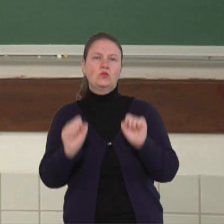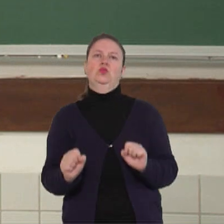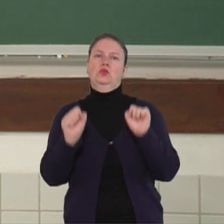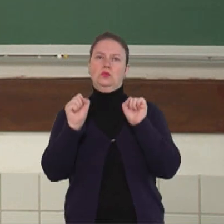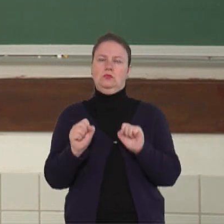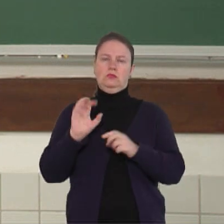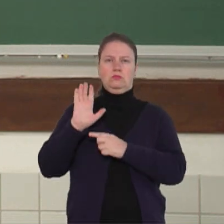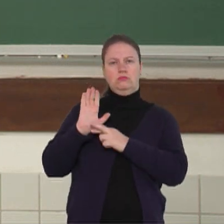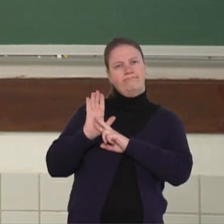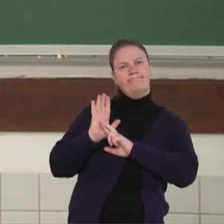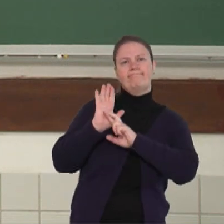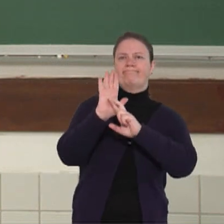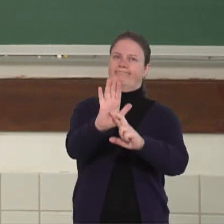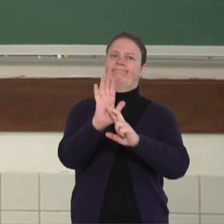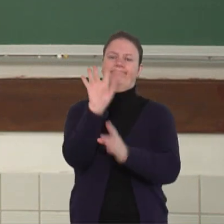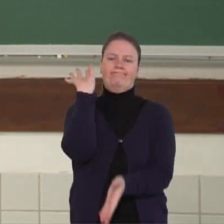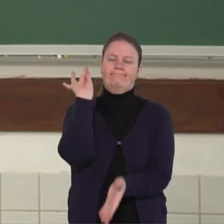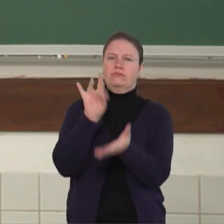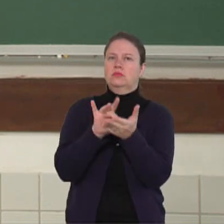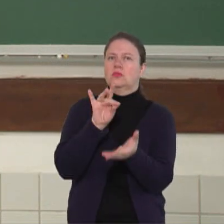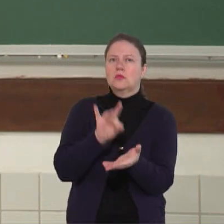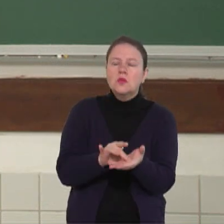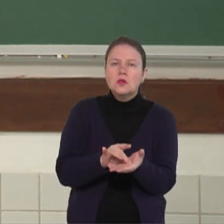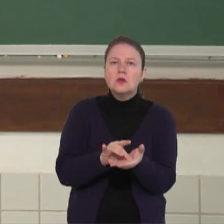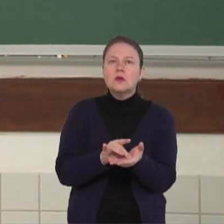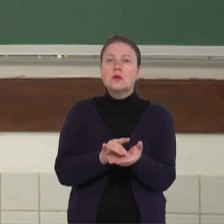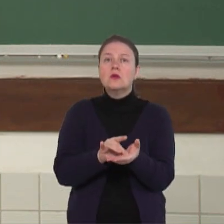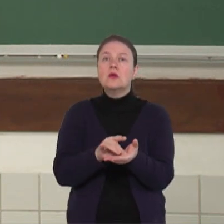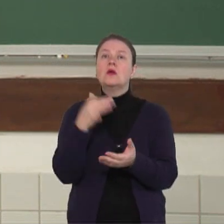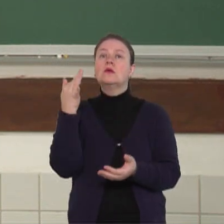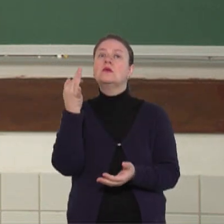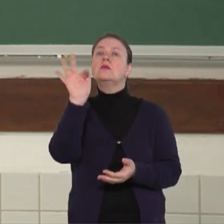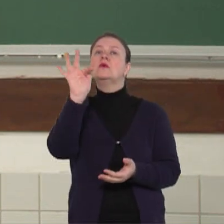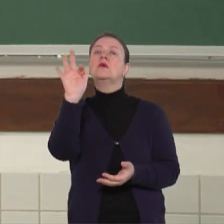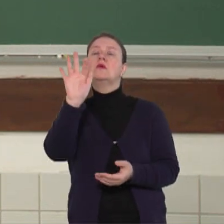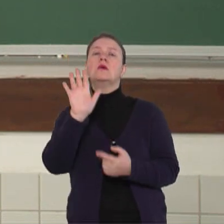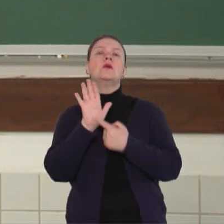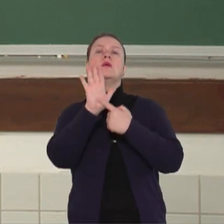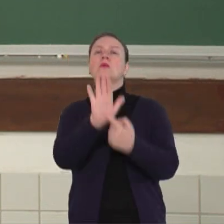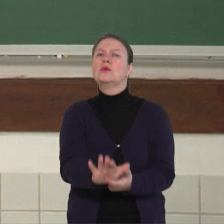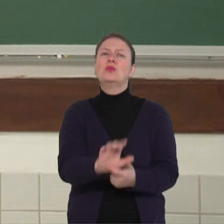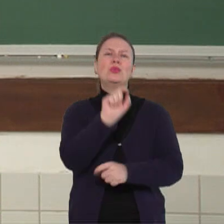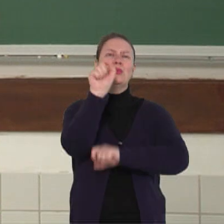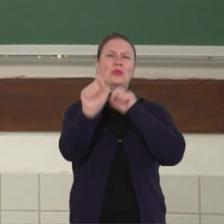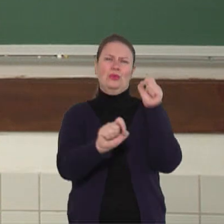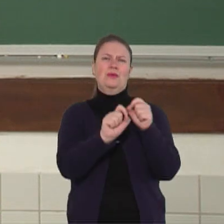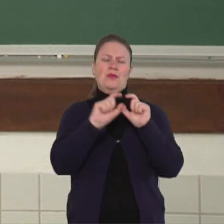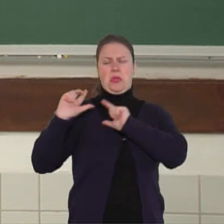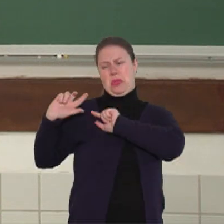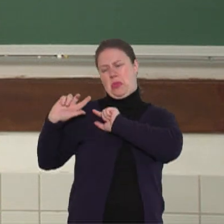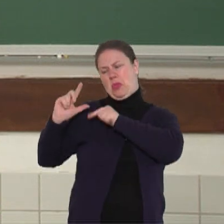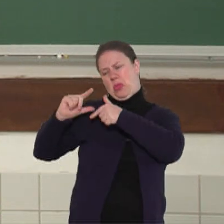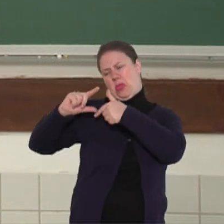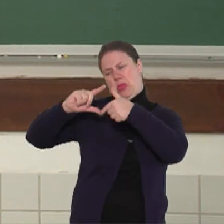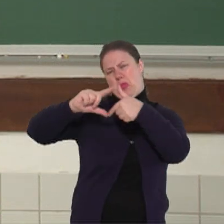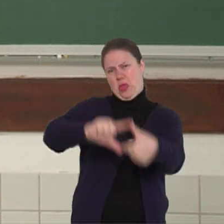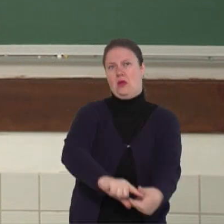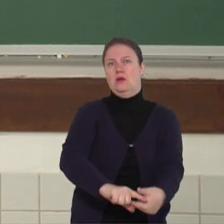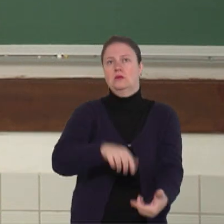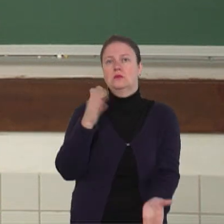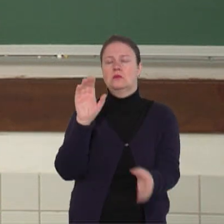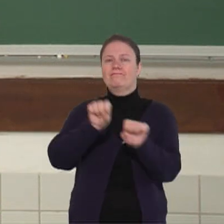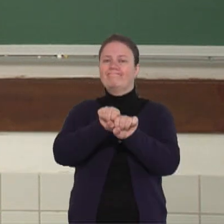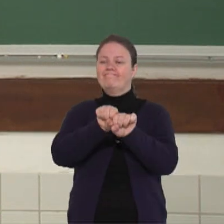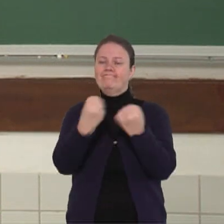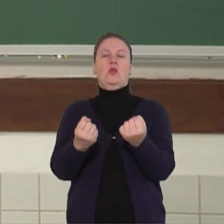representante legítimo da burguesia. E isso, para a França, representa uma quebra naquele tradicionalismo que vinha com uma monarquia que